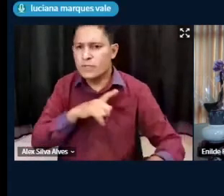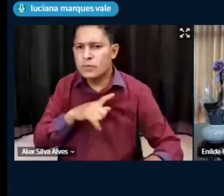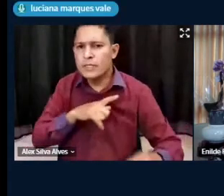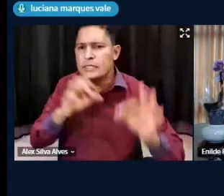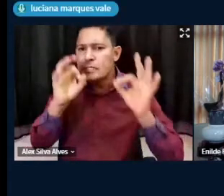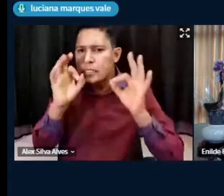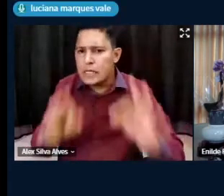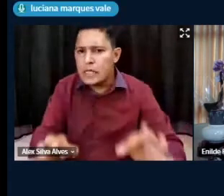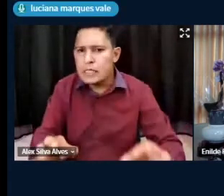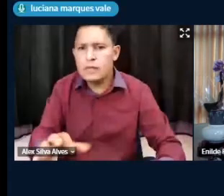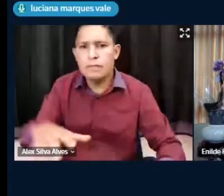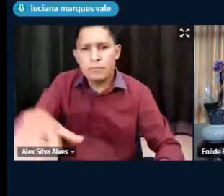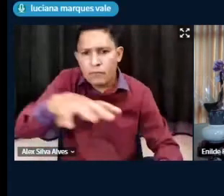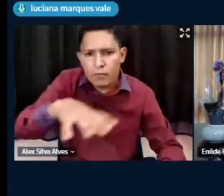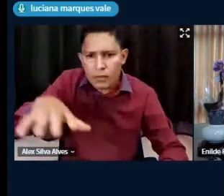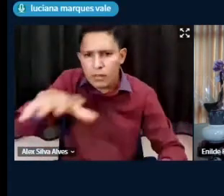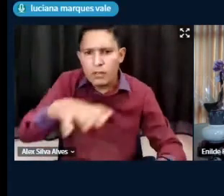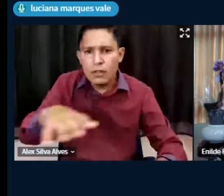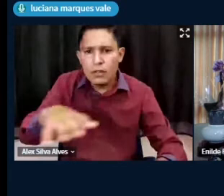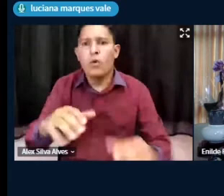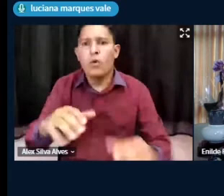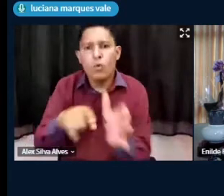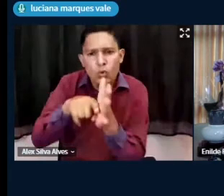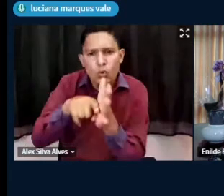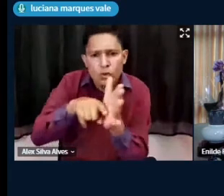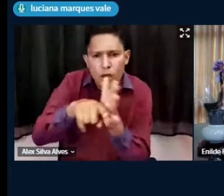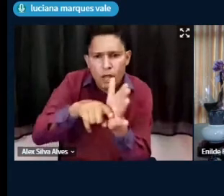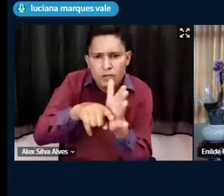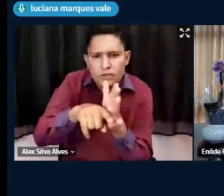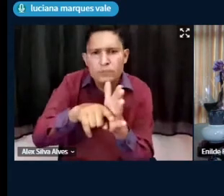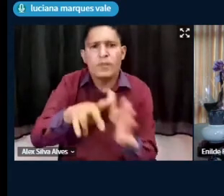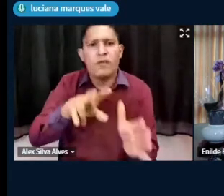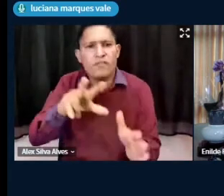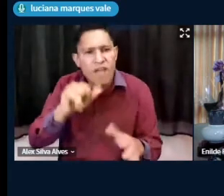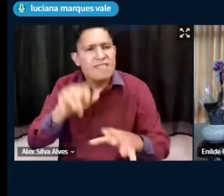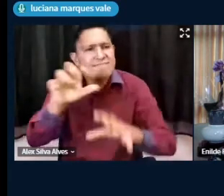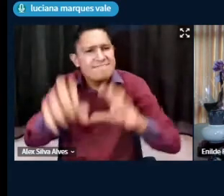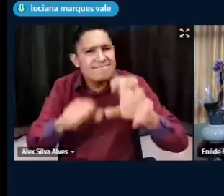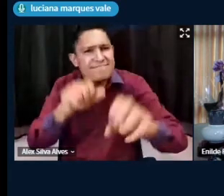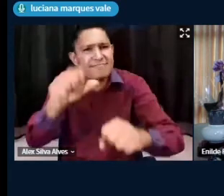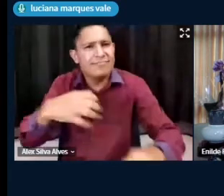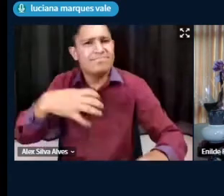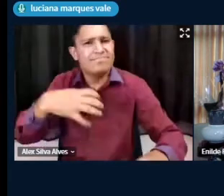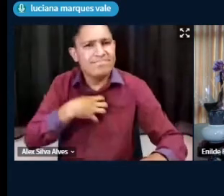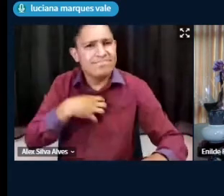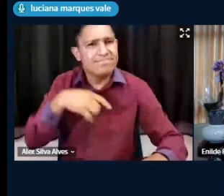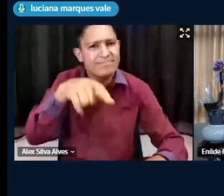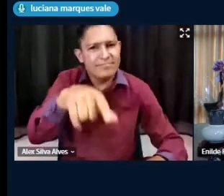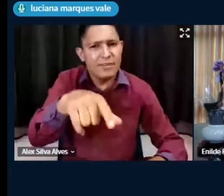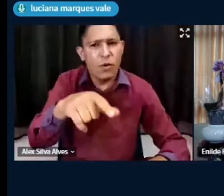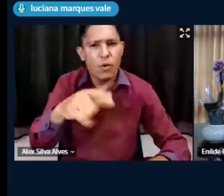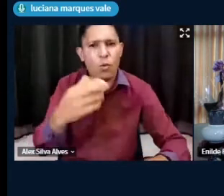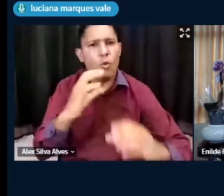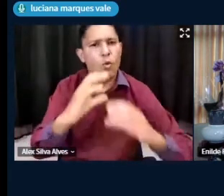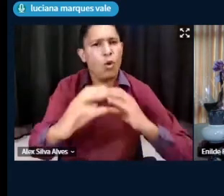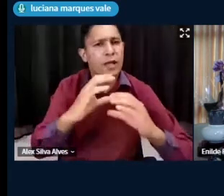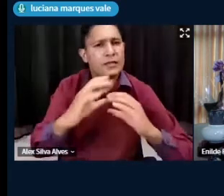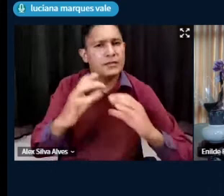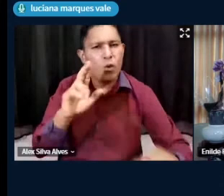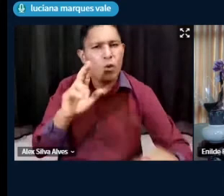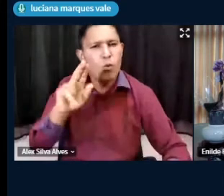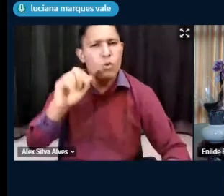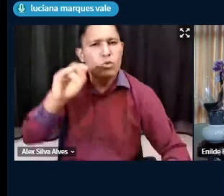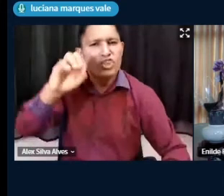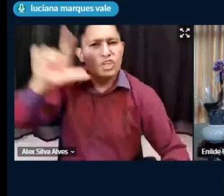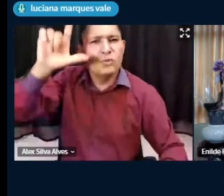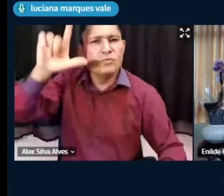porque o material é visual e com certeza já é um começo para ajudar os consulentes na